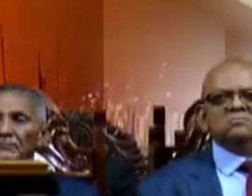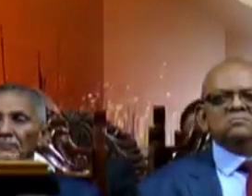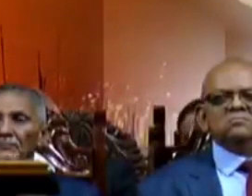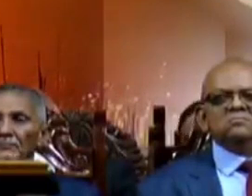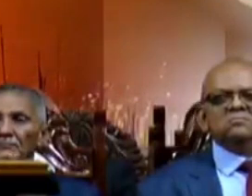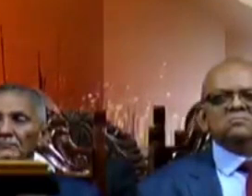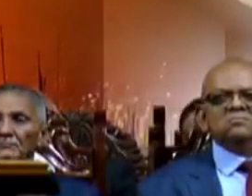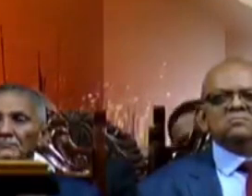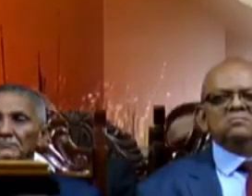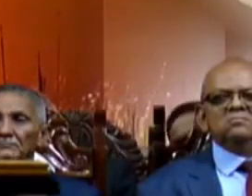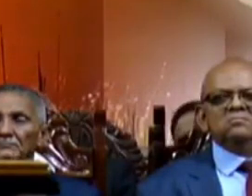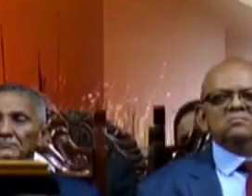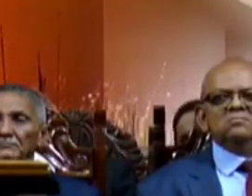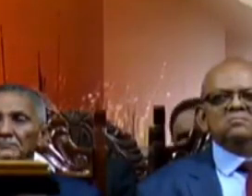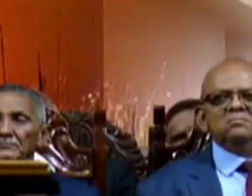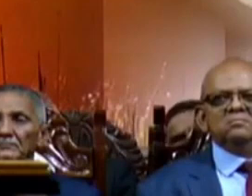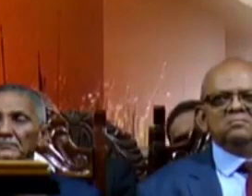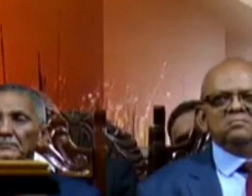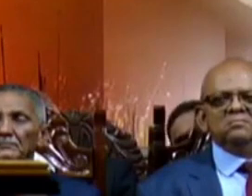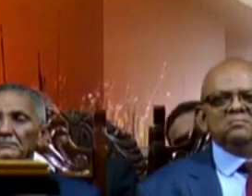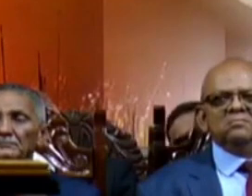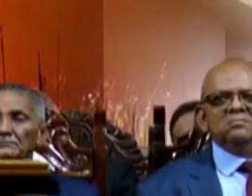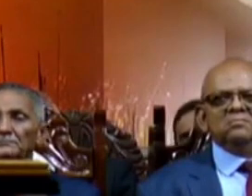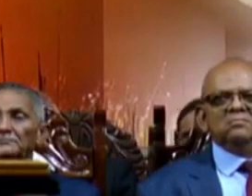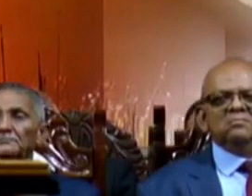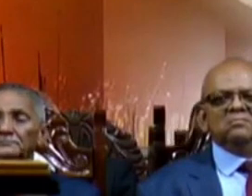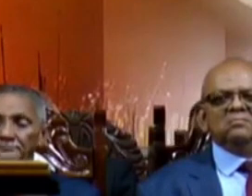Era comum alguns dizerem: só isso?